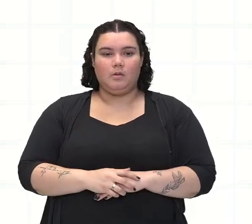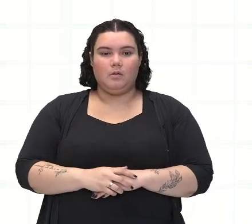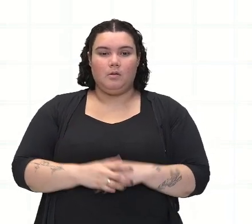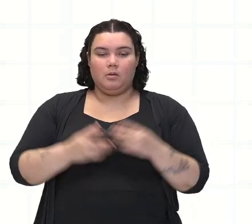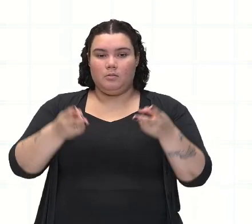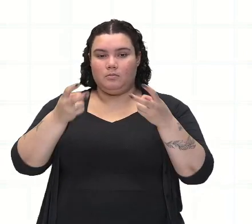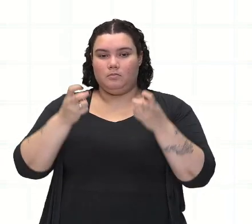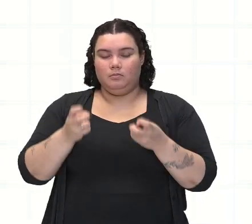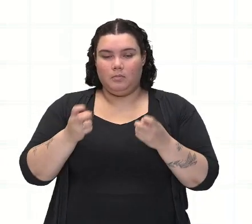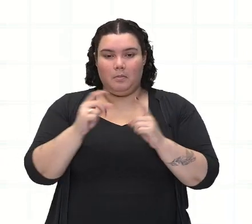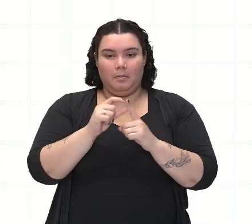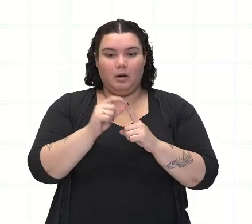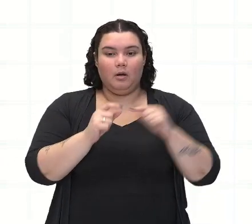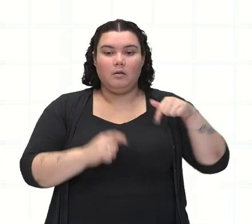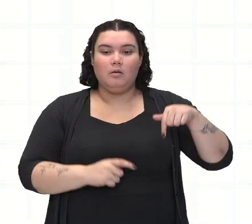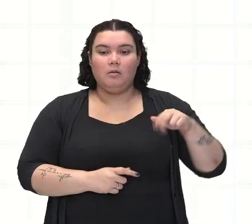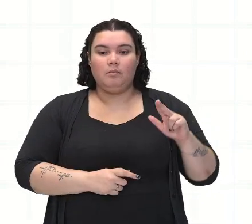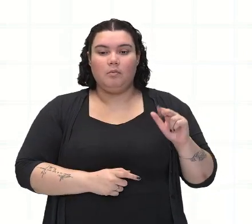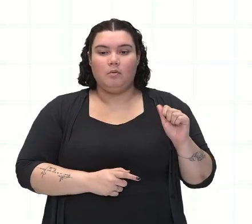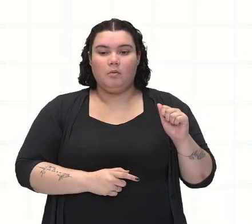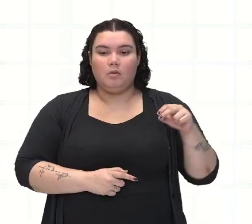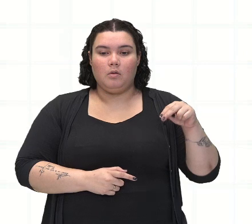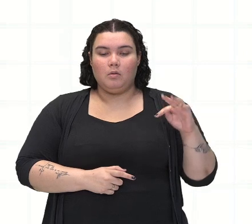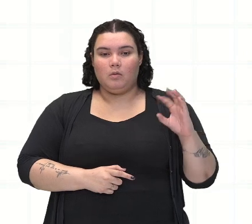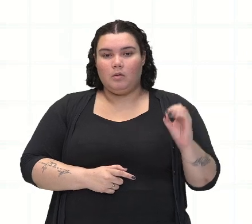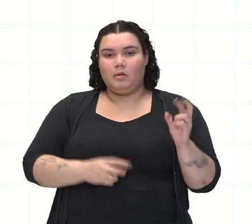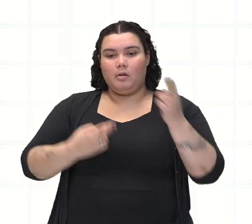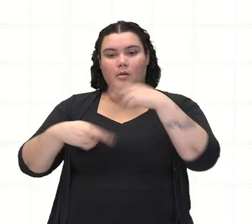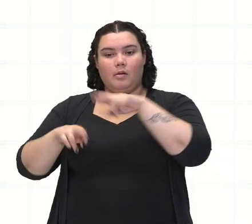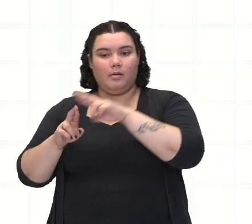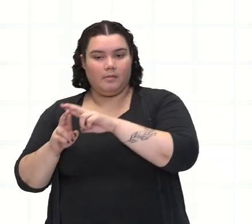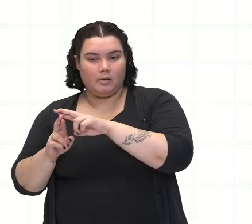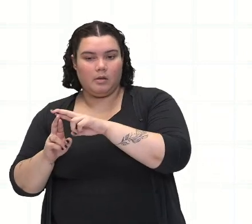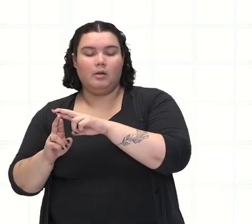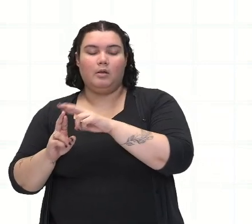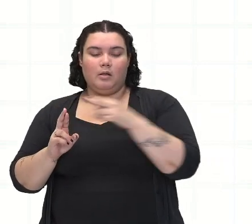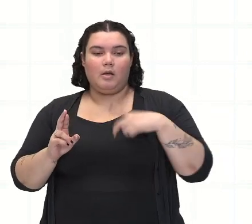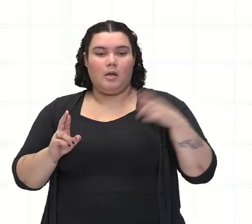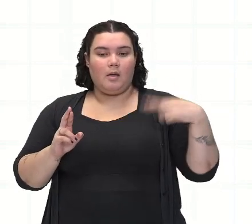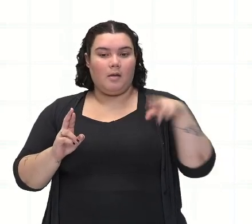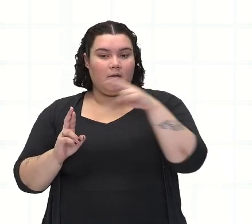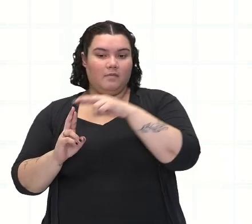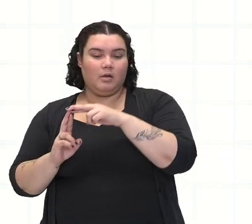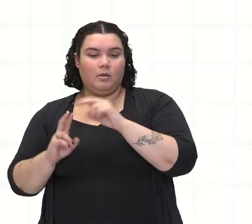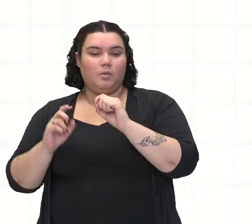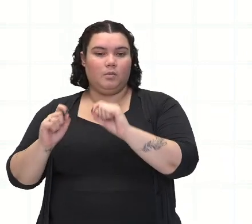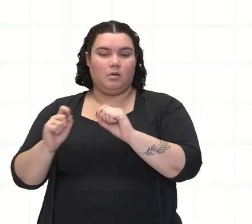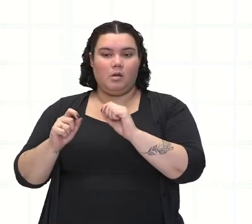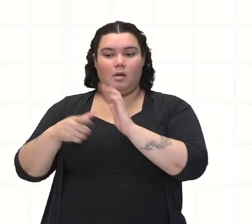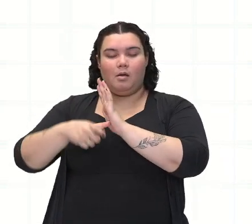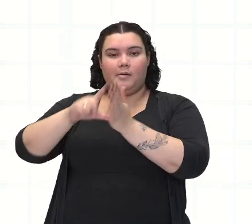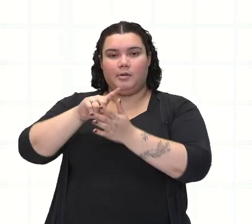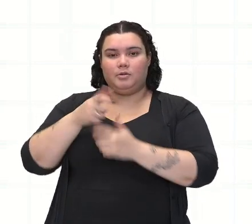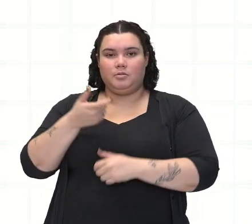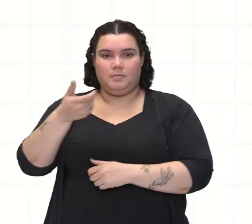que ele faz aí referência ao que já foi mencionado